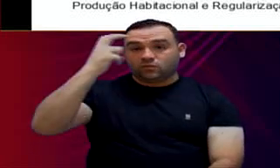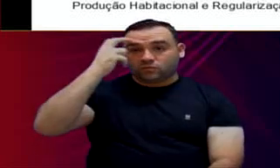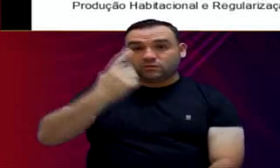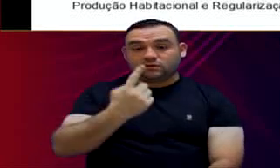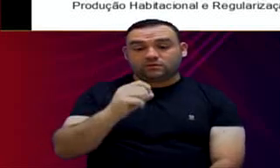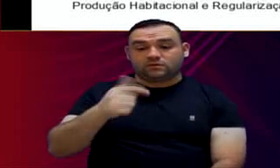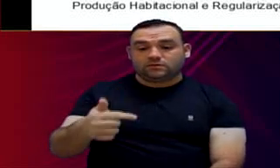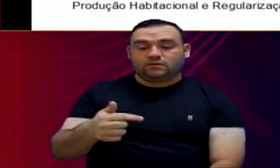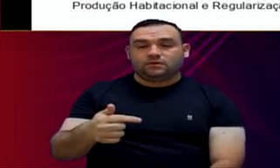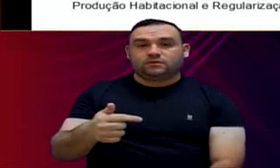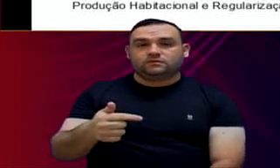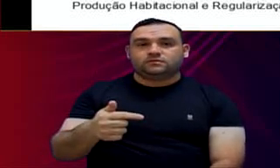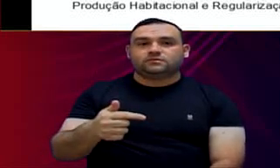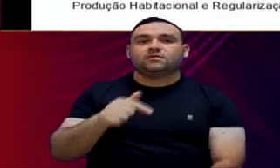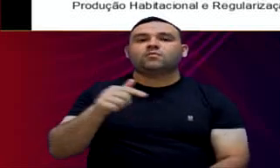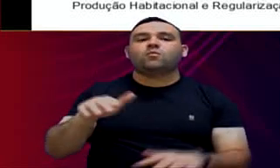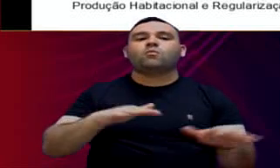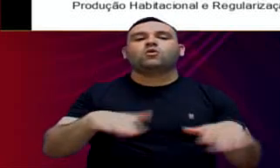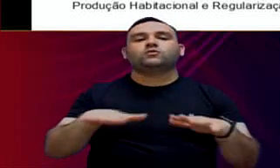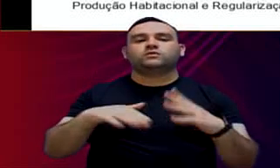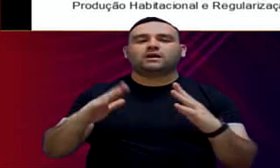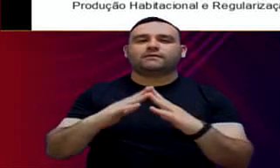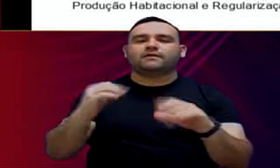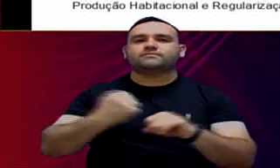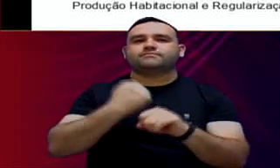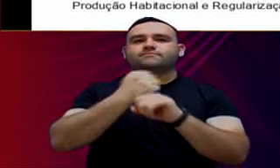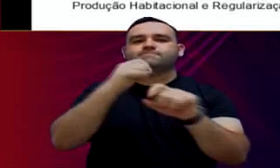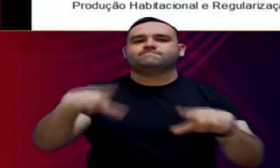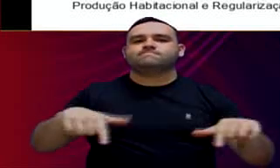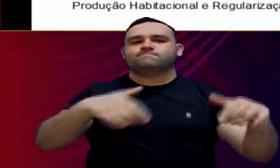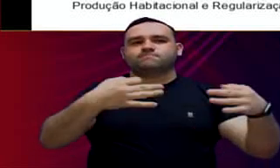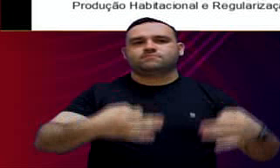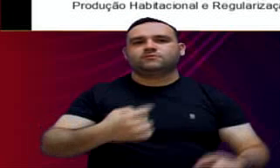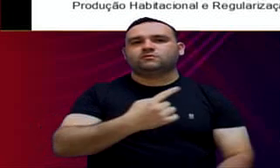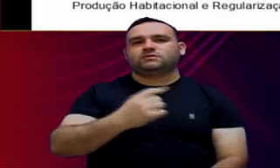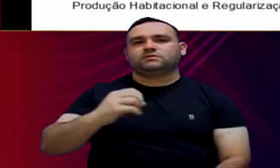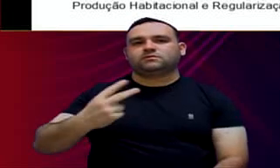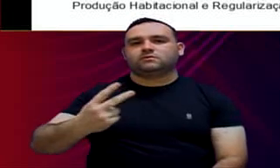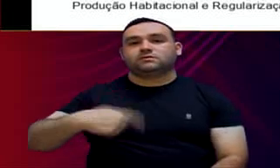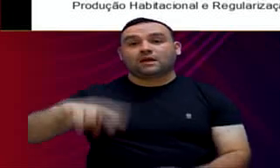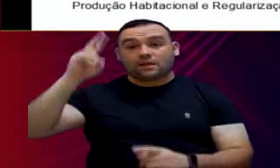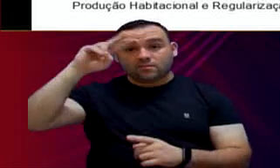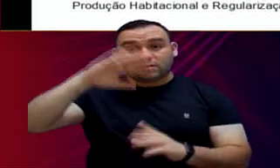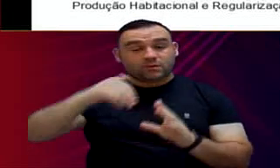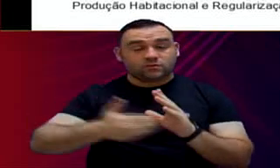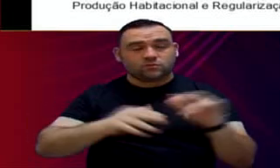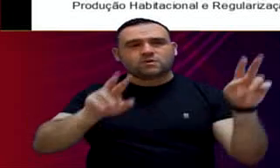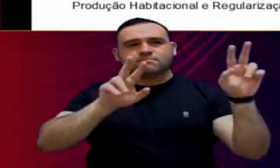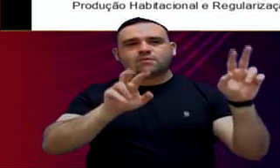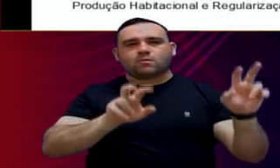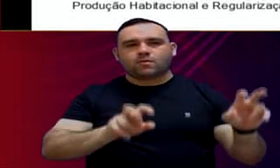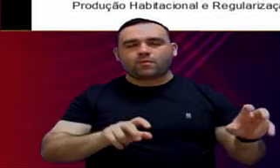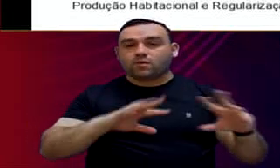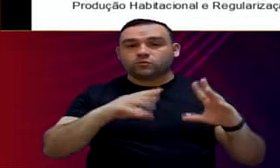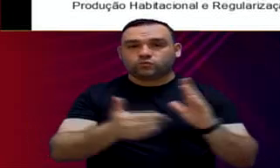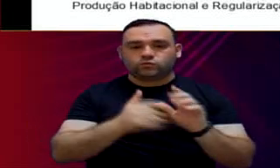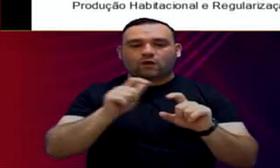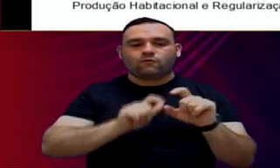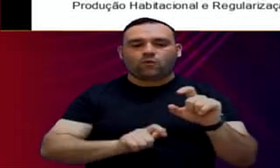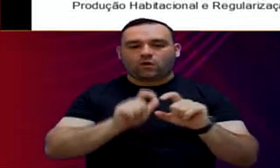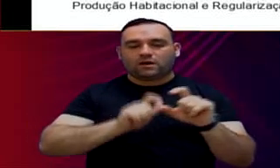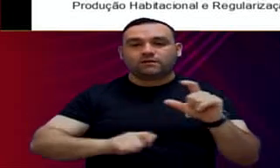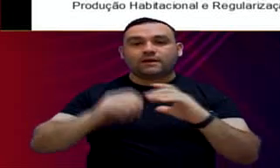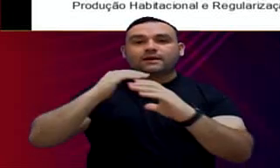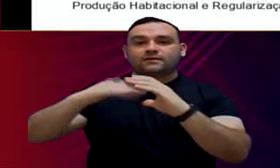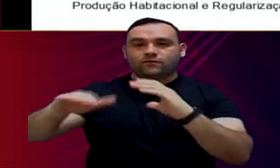107 produção Habitacional regularização fundiária 102 Lembrando que todos esses formulário a gente